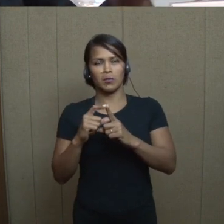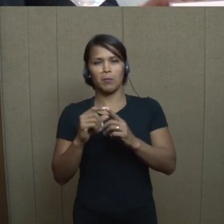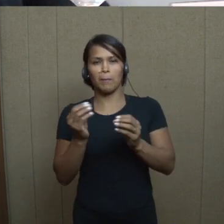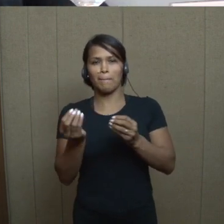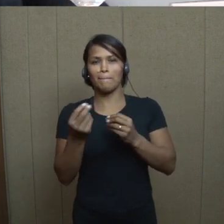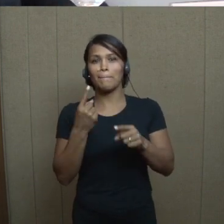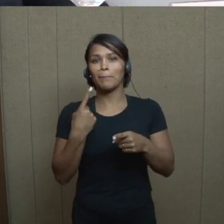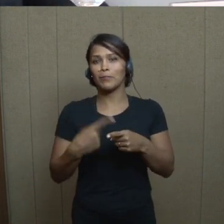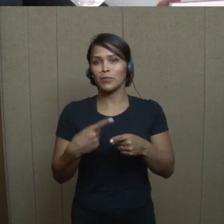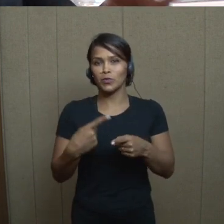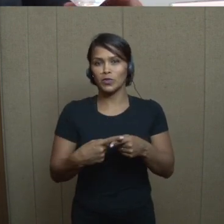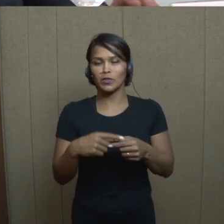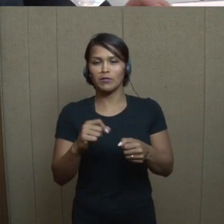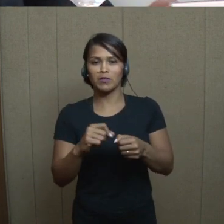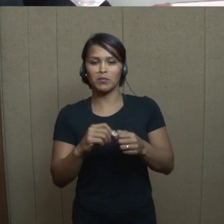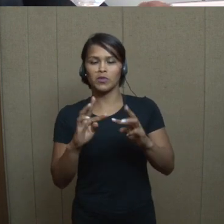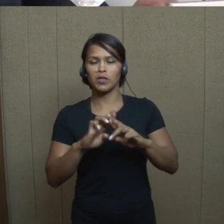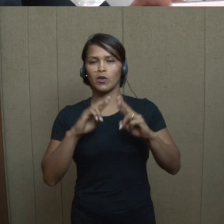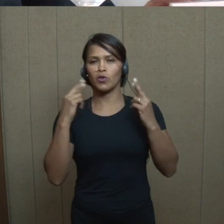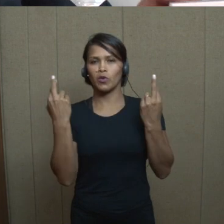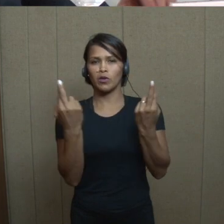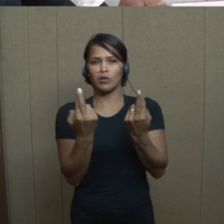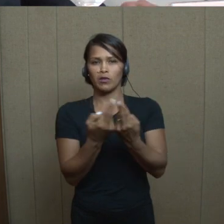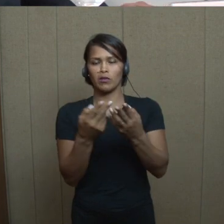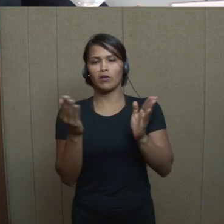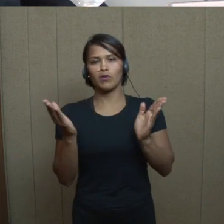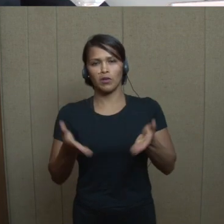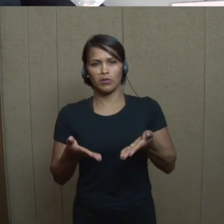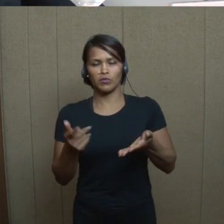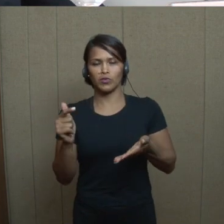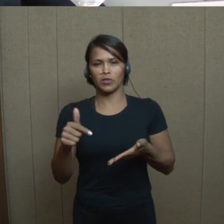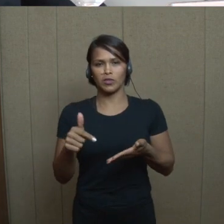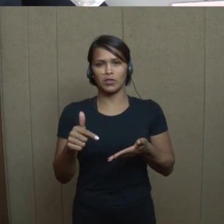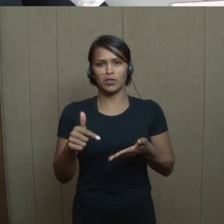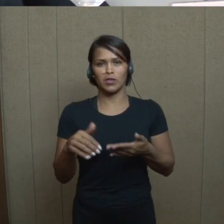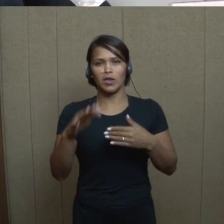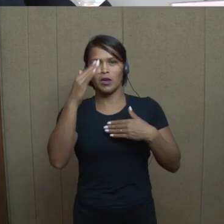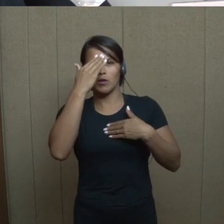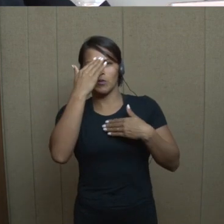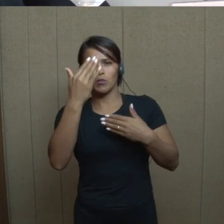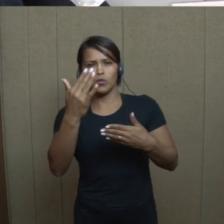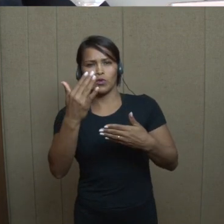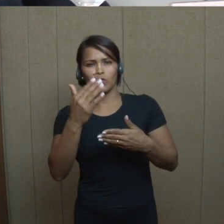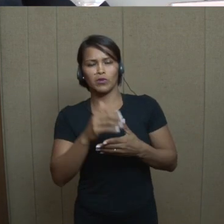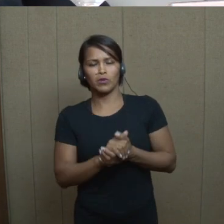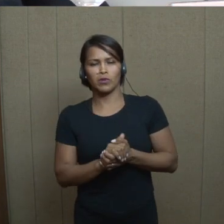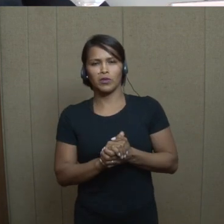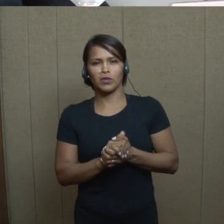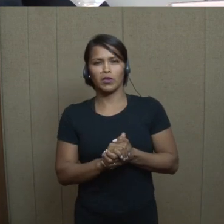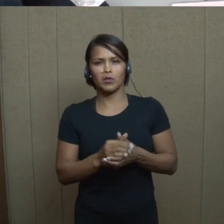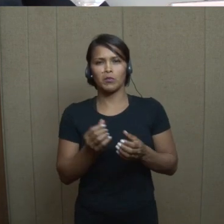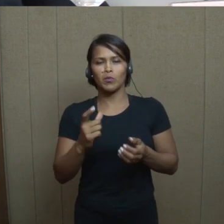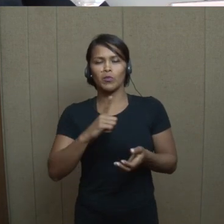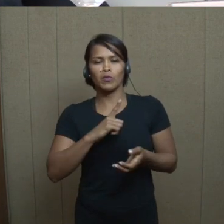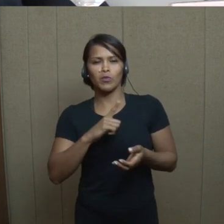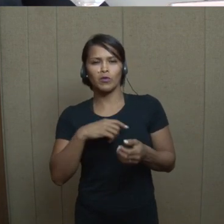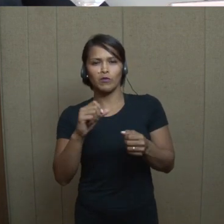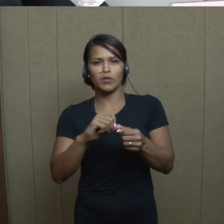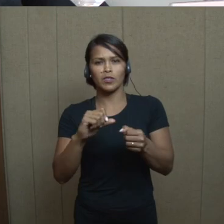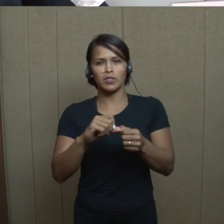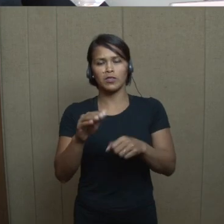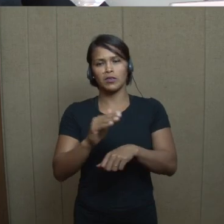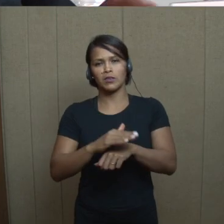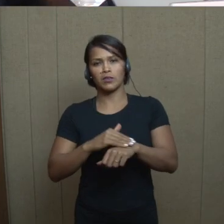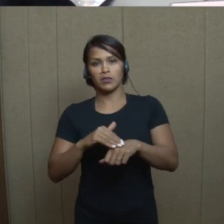essa reunião hoje. Eu estou muito grato pela sua disposição de ter esse tipo de conversa